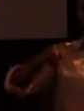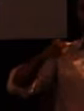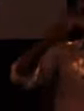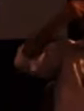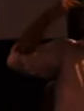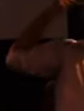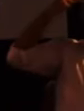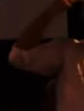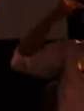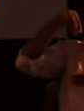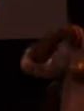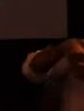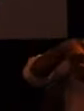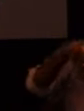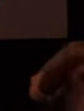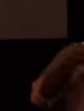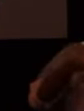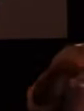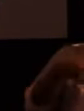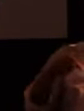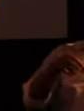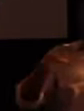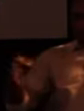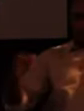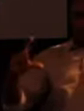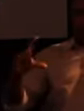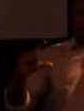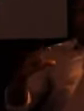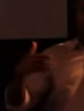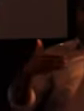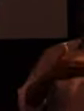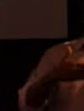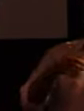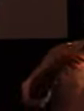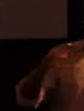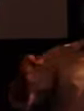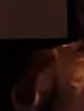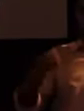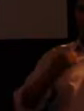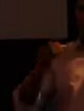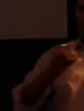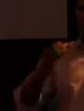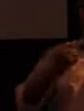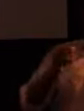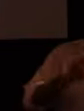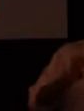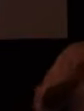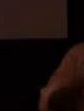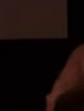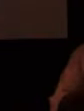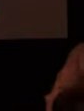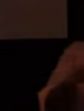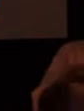para que você possa, de fato, ocupar do seu terreno, porque você não pode ocupar 100% do seu terreno. E o